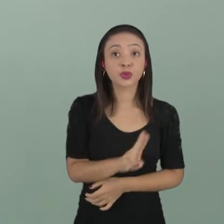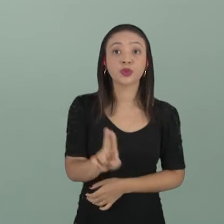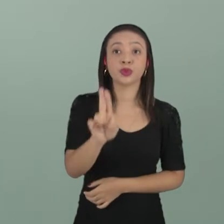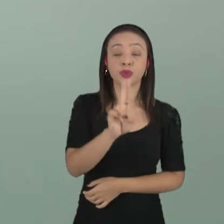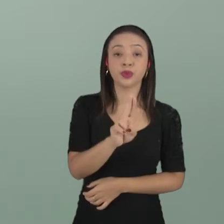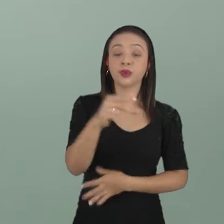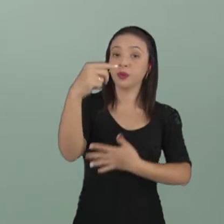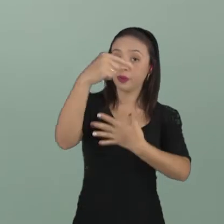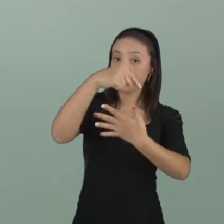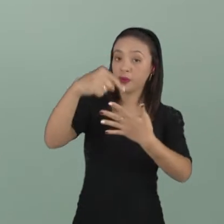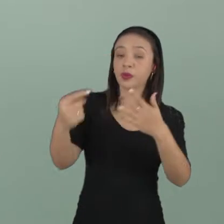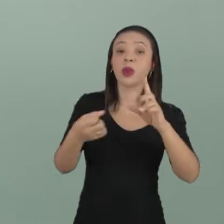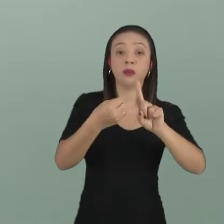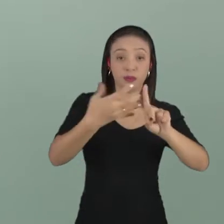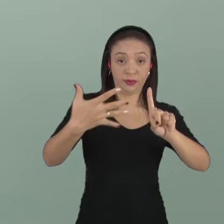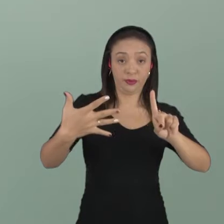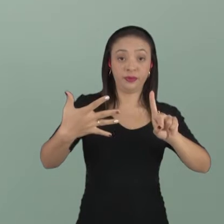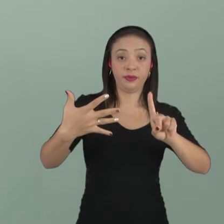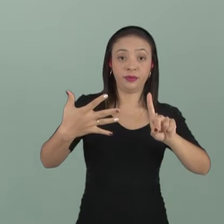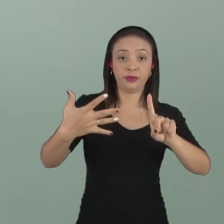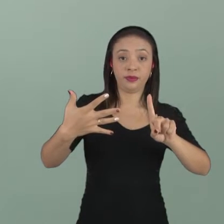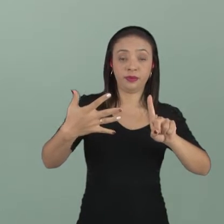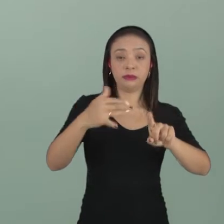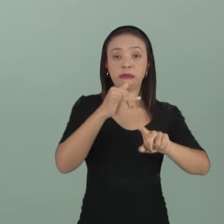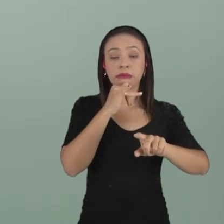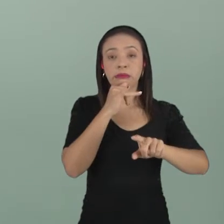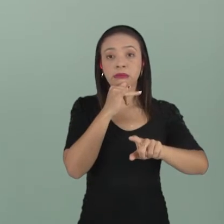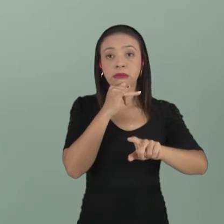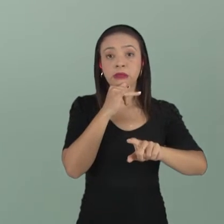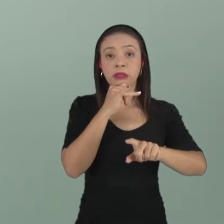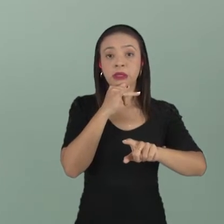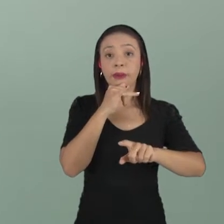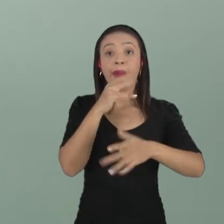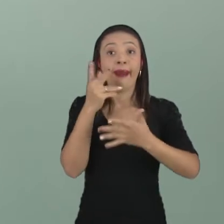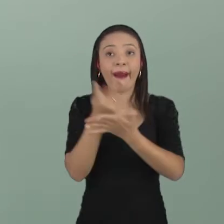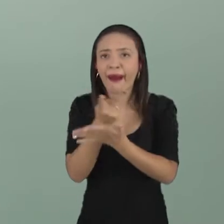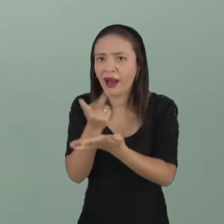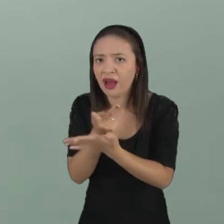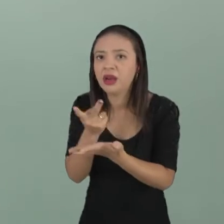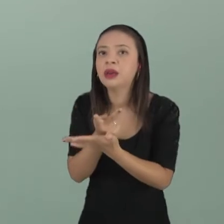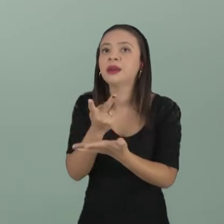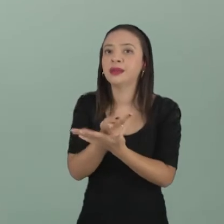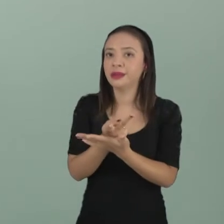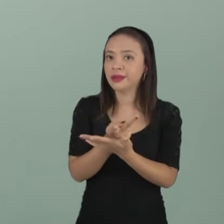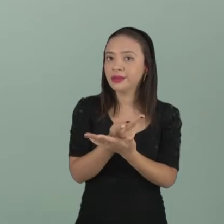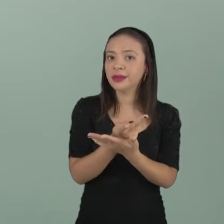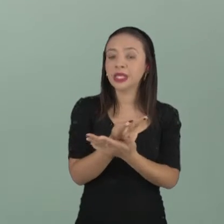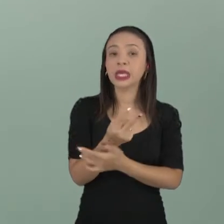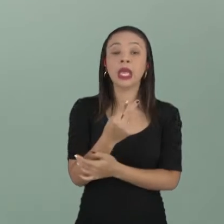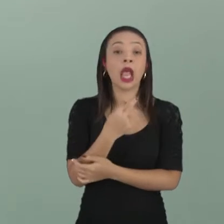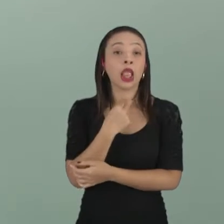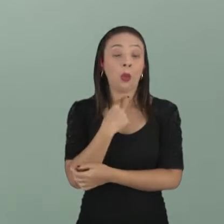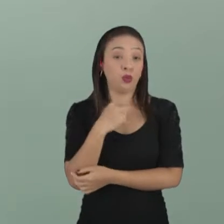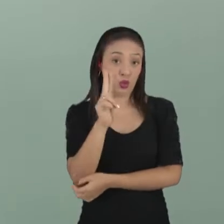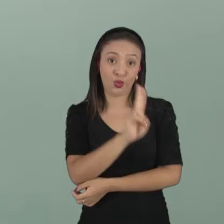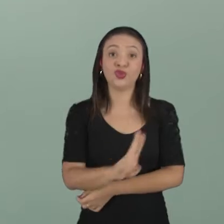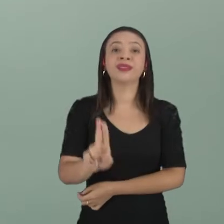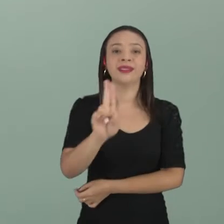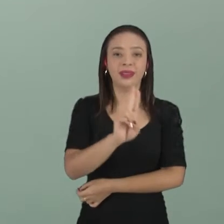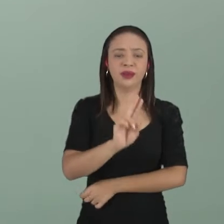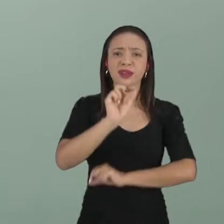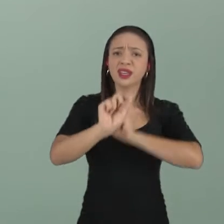um operador argumentativo em uma posição inadequada, que ele não deveria ser